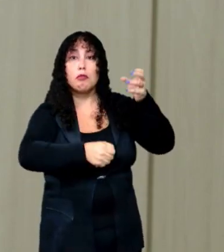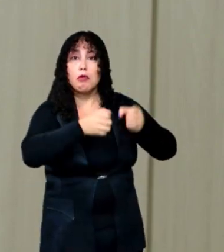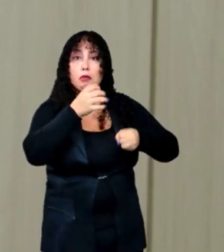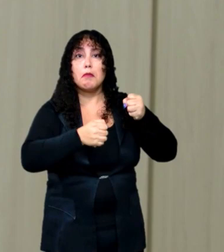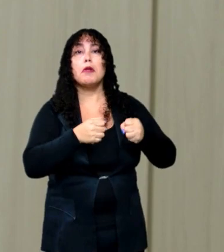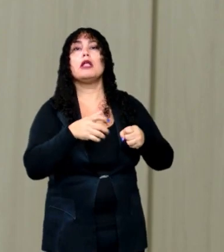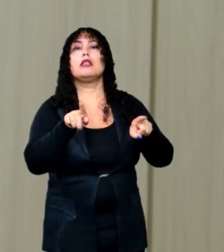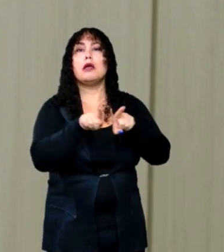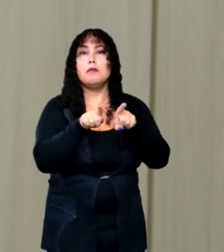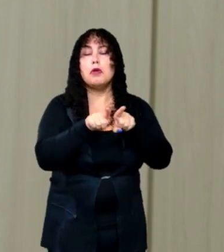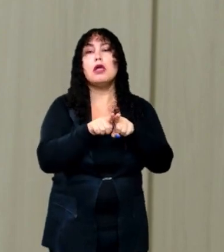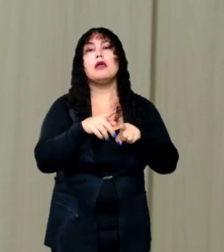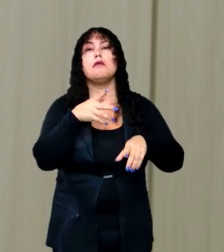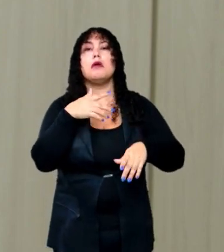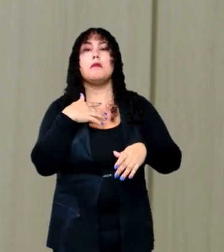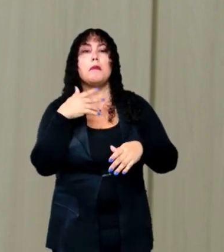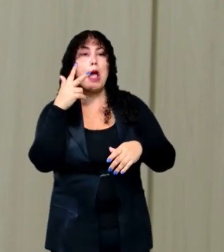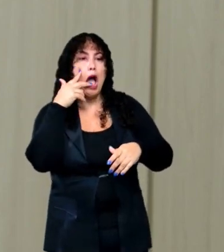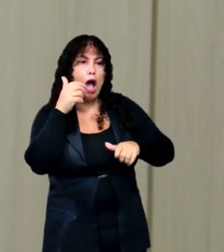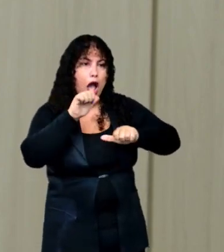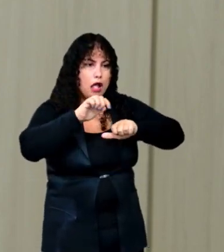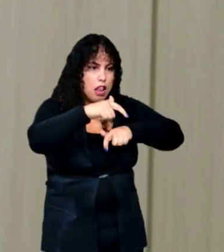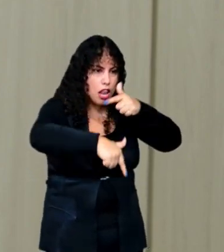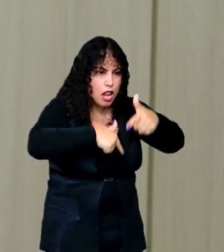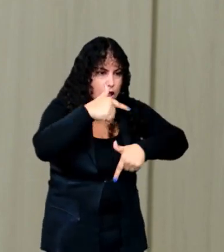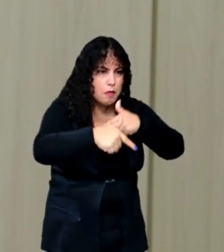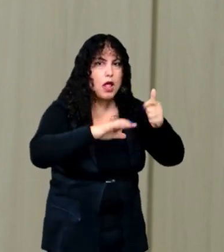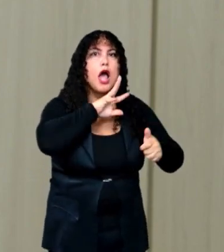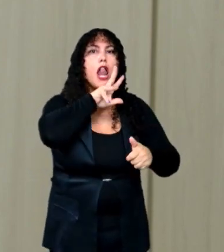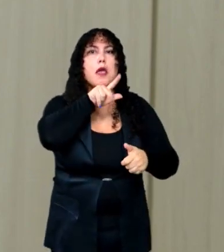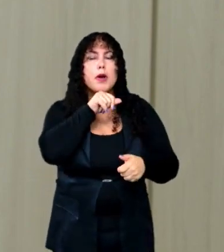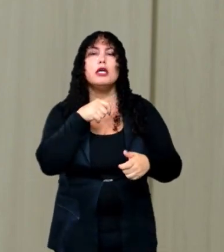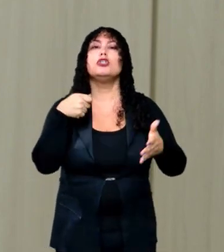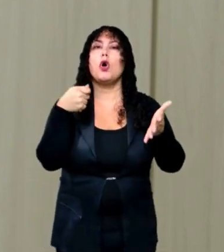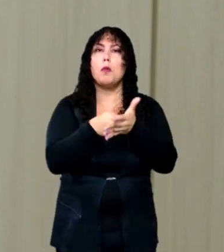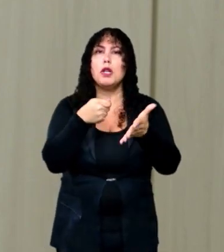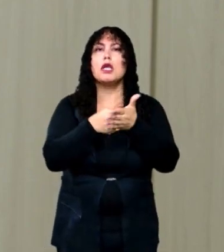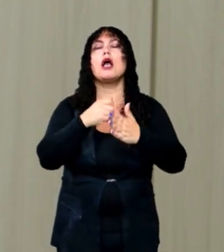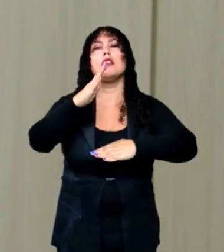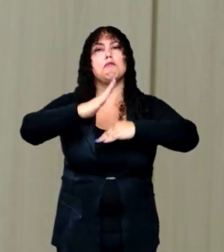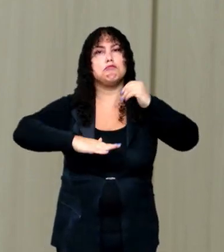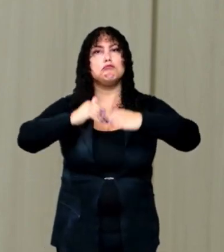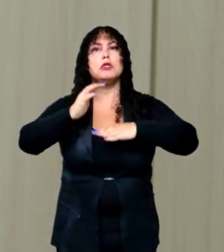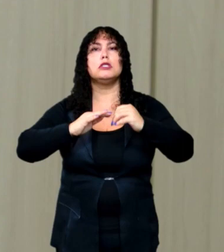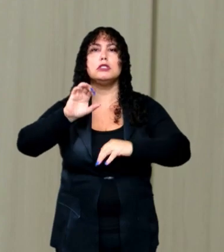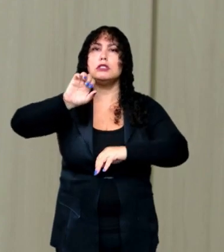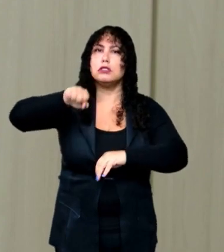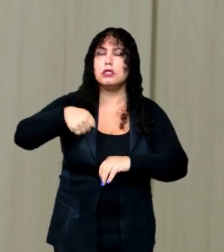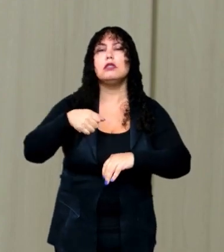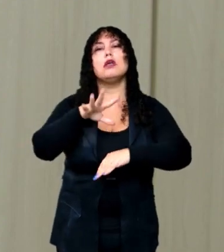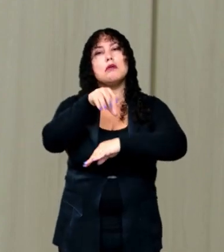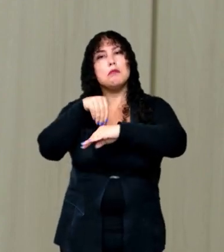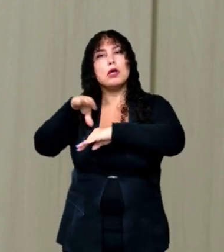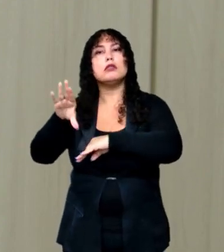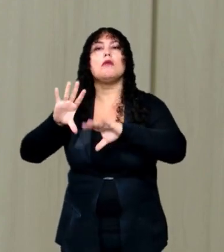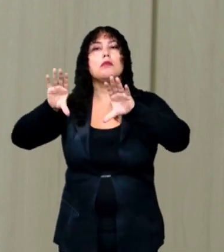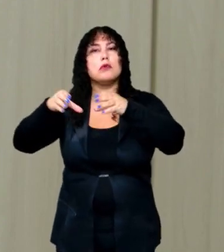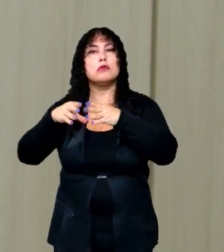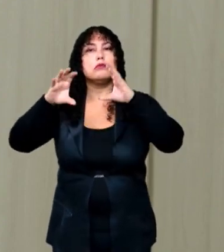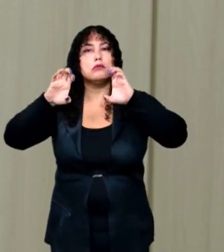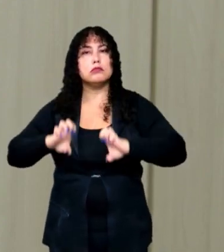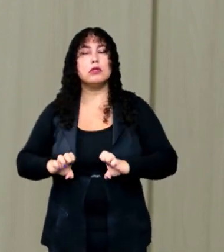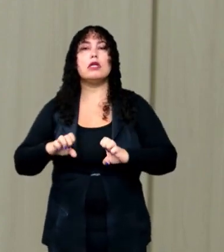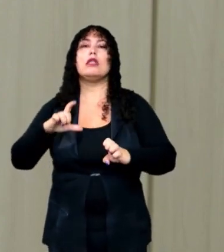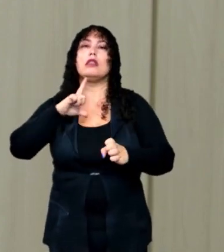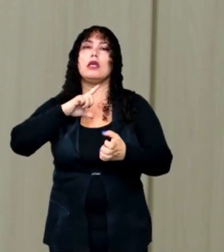tirar o leite, eles vão lá também para manejar esses animais. Então, obrigatoriamente, essa prática tem que passar, sim, pelo comitê de ética, porque aí existe